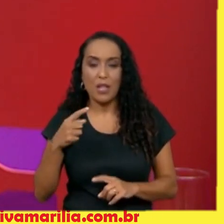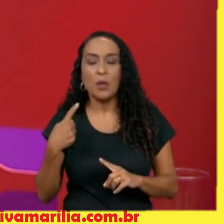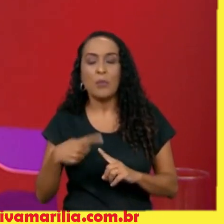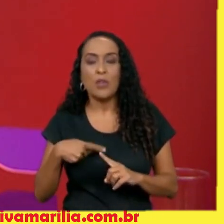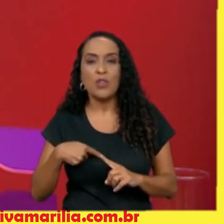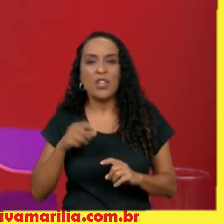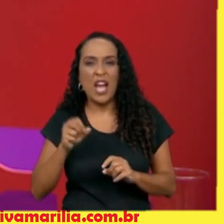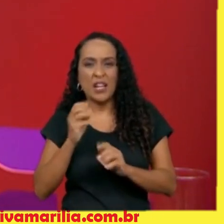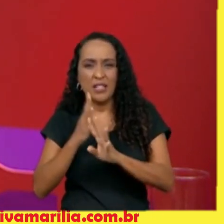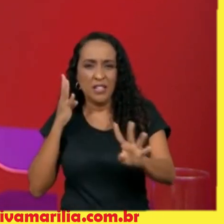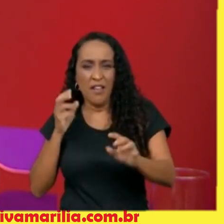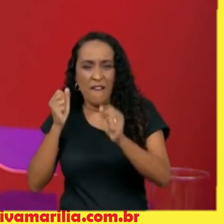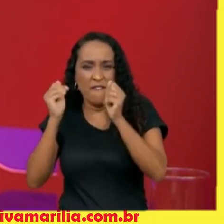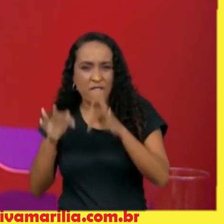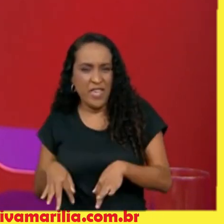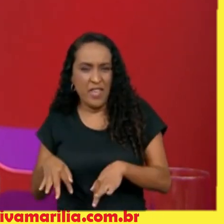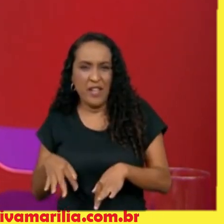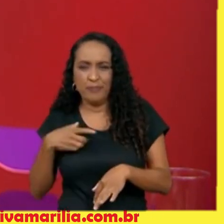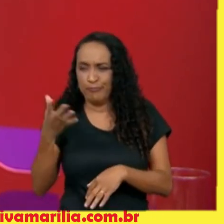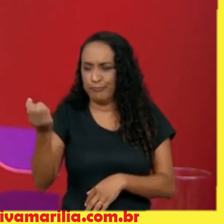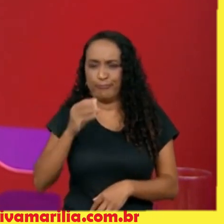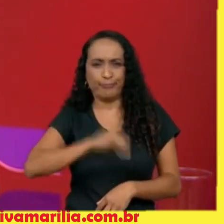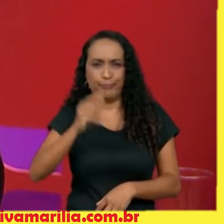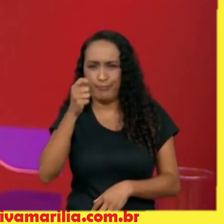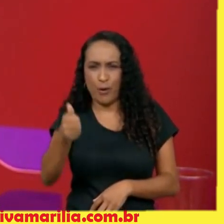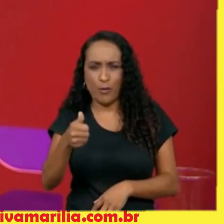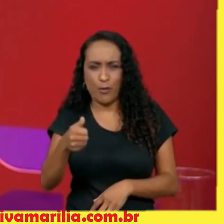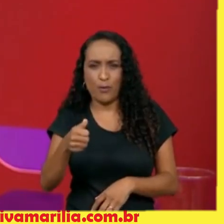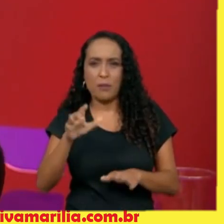da fila, entende? Ganhava pouquíssimo e tal, mas